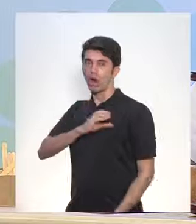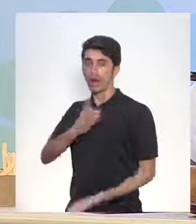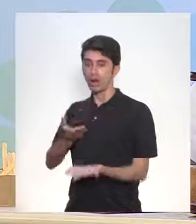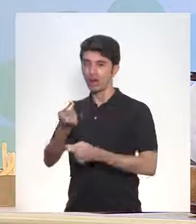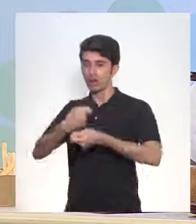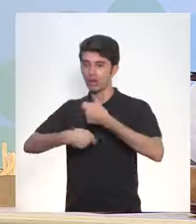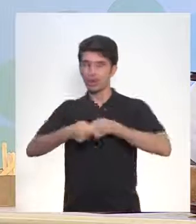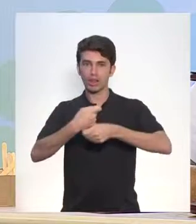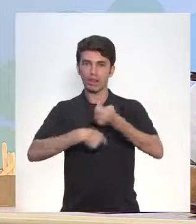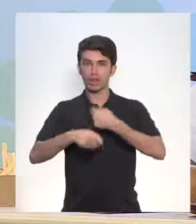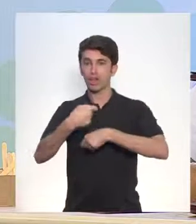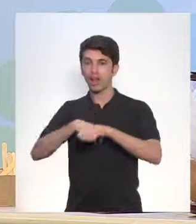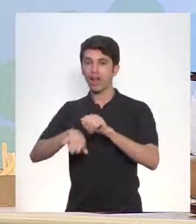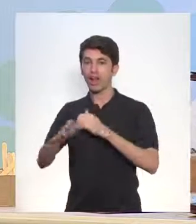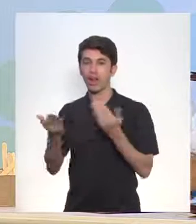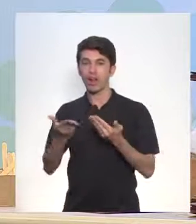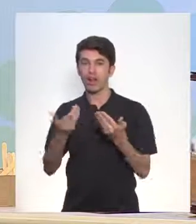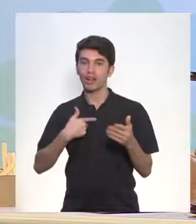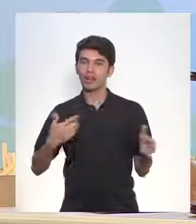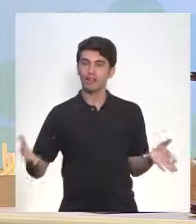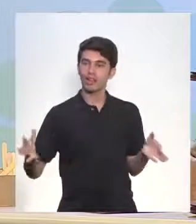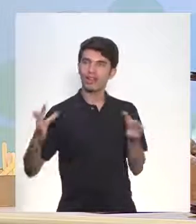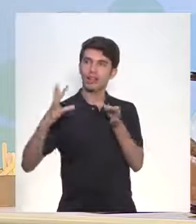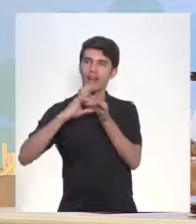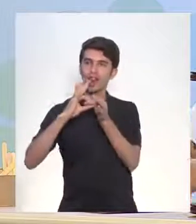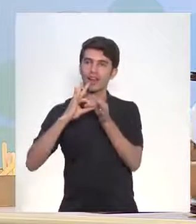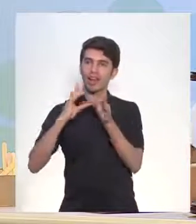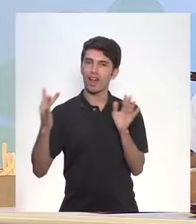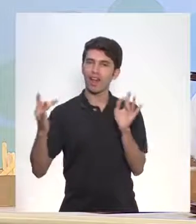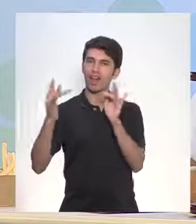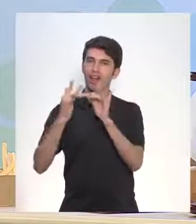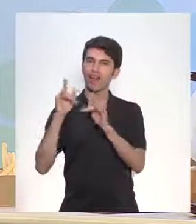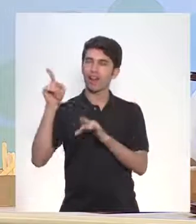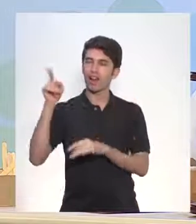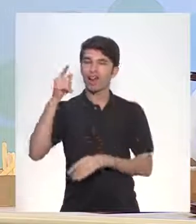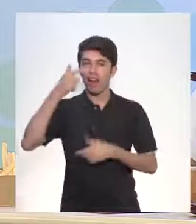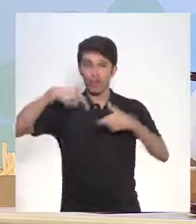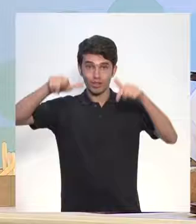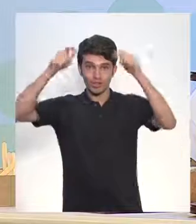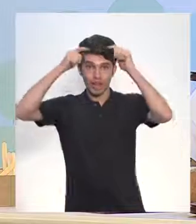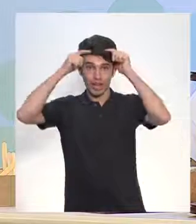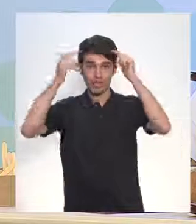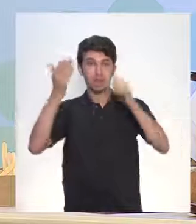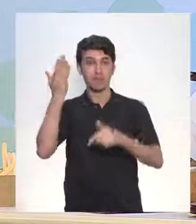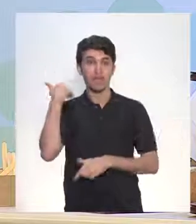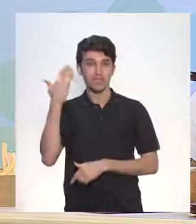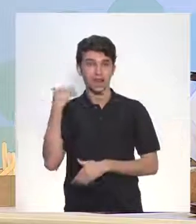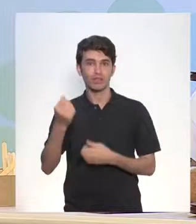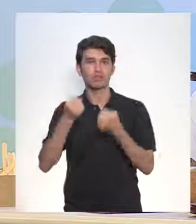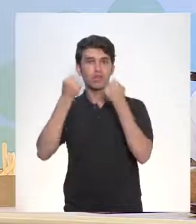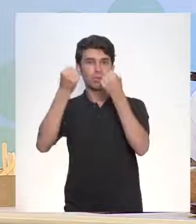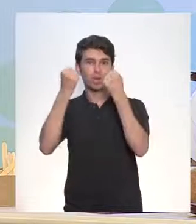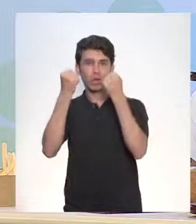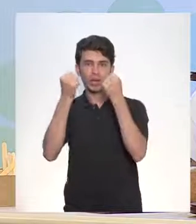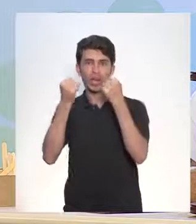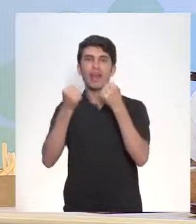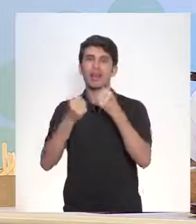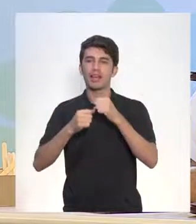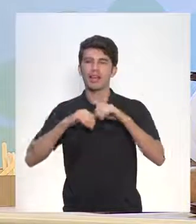agora eles vão se aliar a este rei aqui, né? Que antes tinha o poder bastante